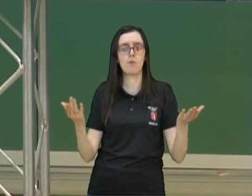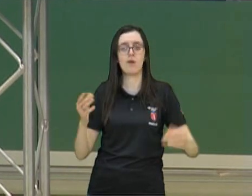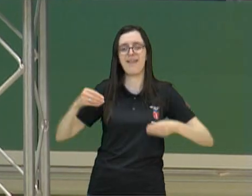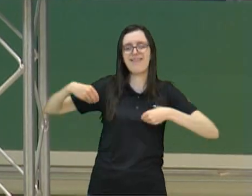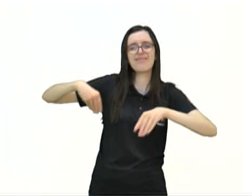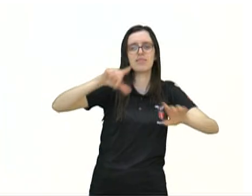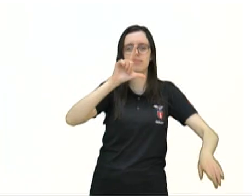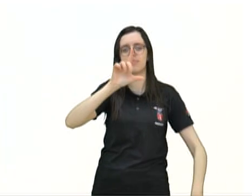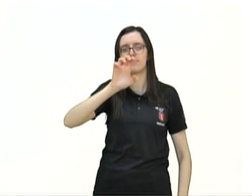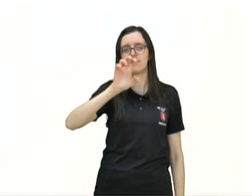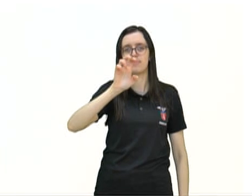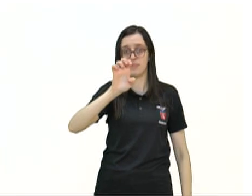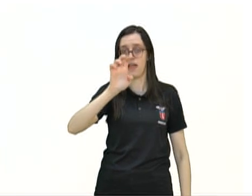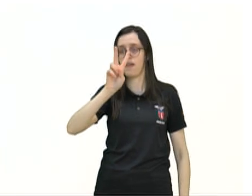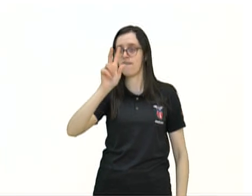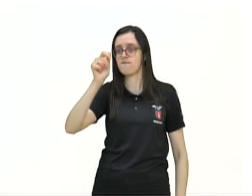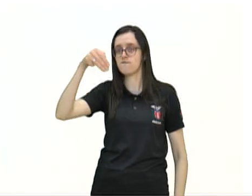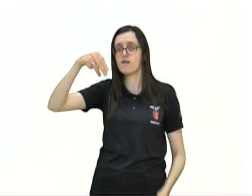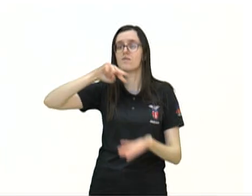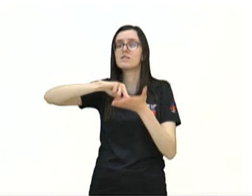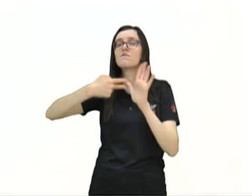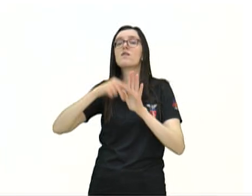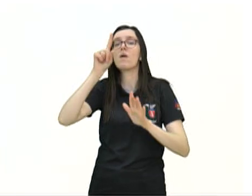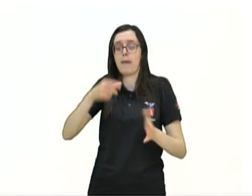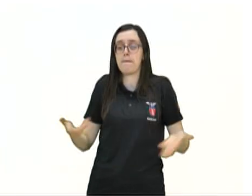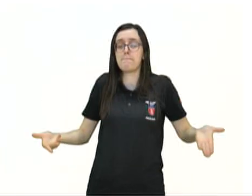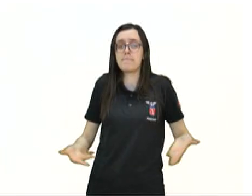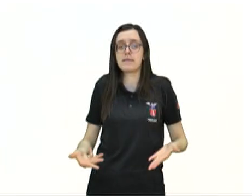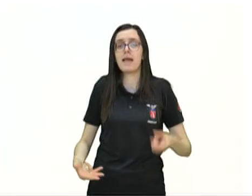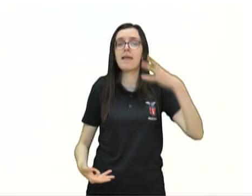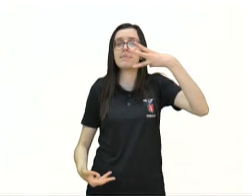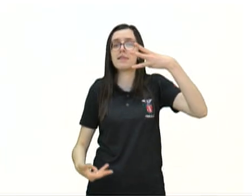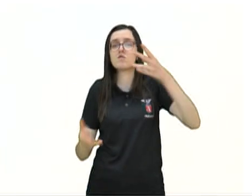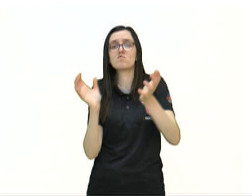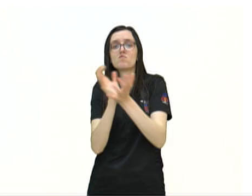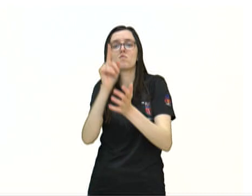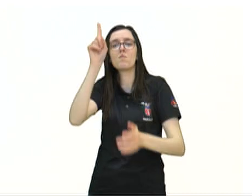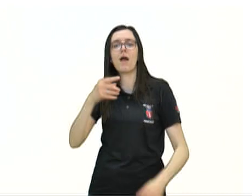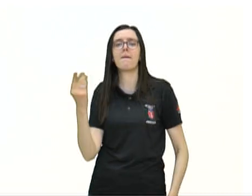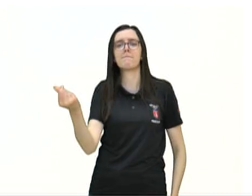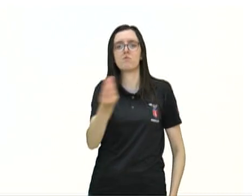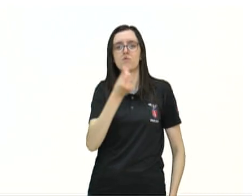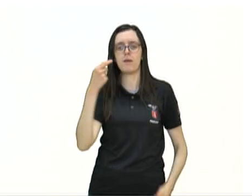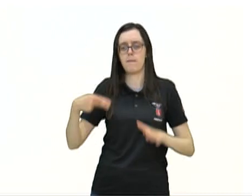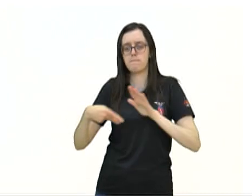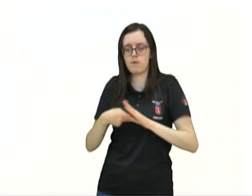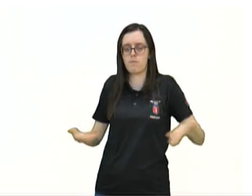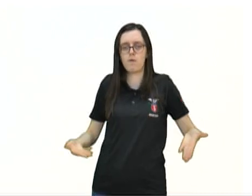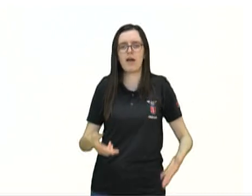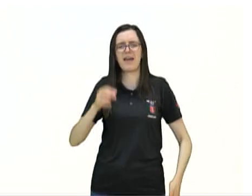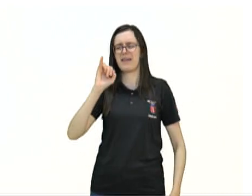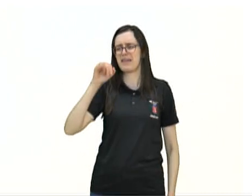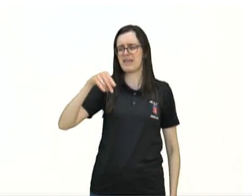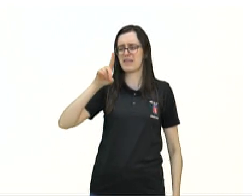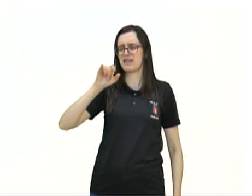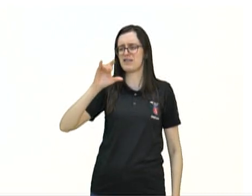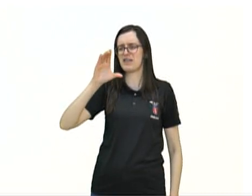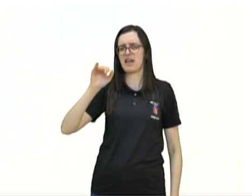terceira pessoa do plural, no tempo presente, do modo indicativo. Nossa, professor, quanta coisa! Mas não